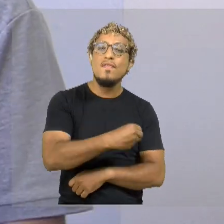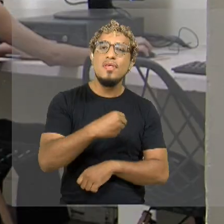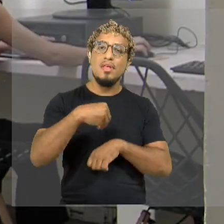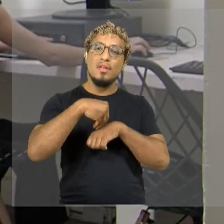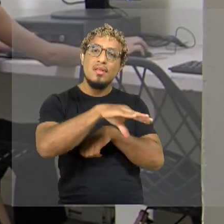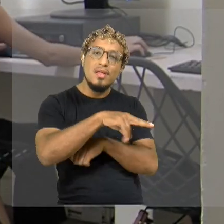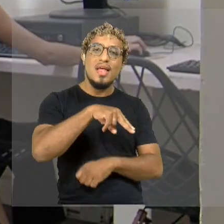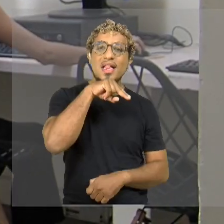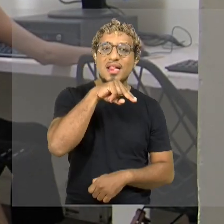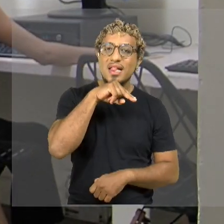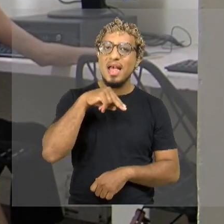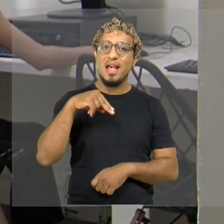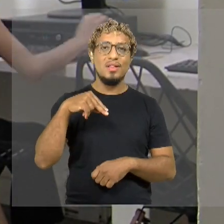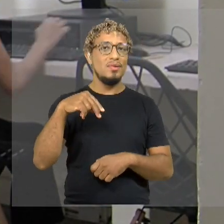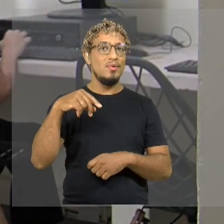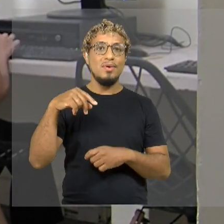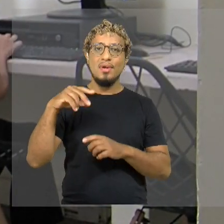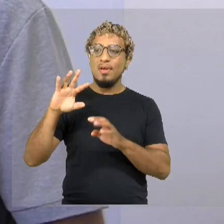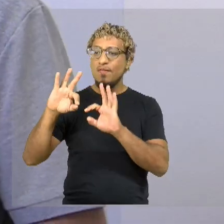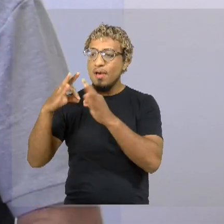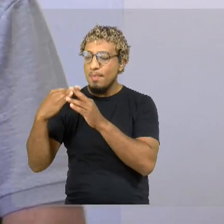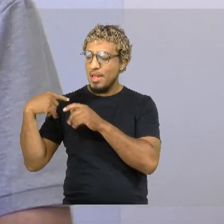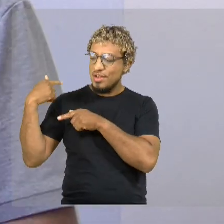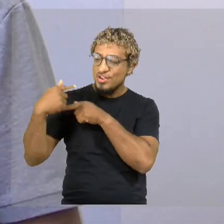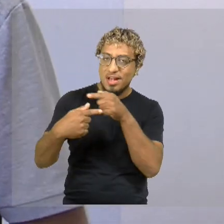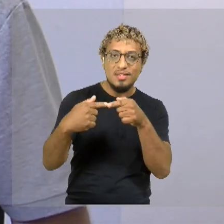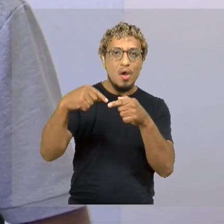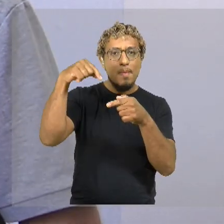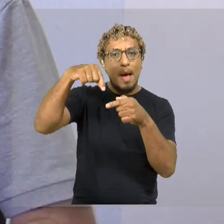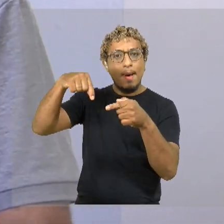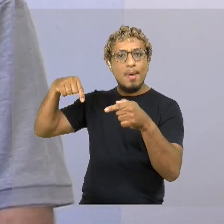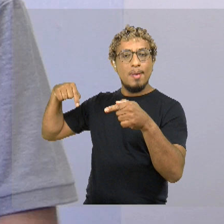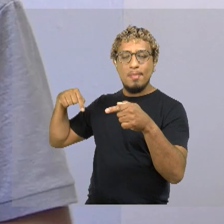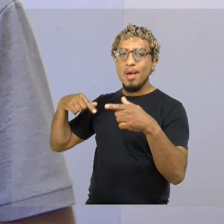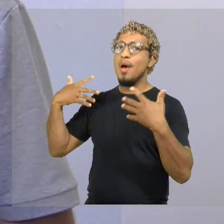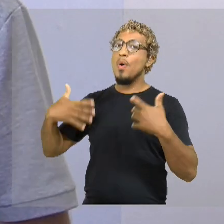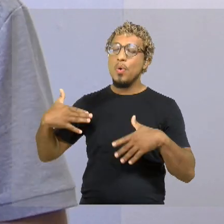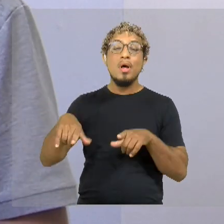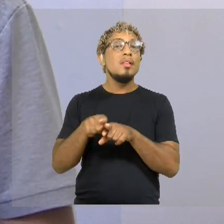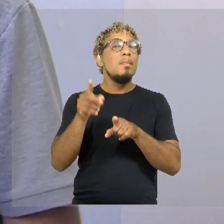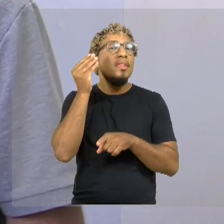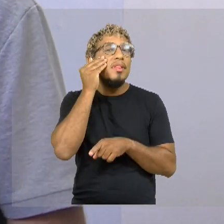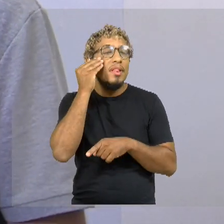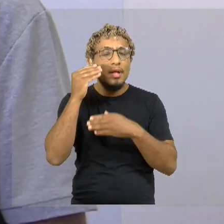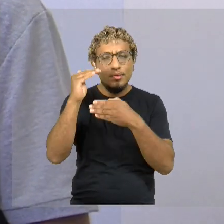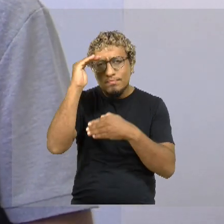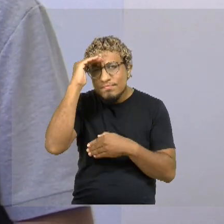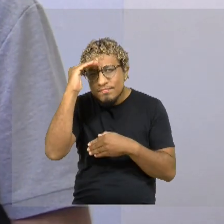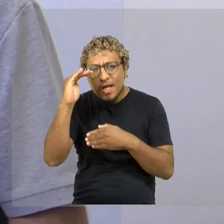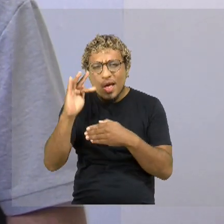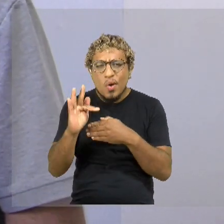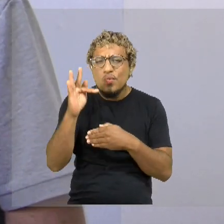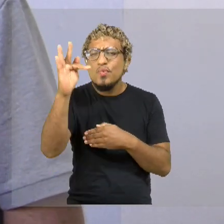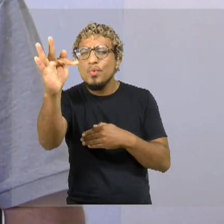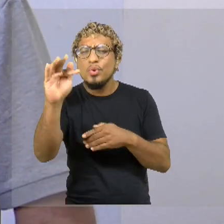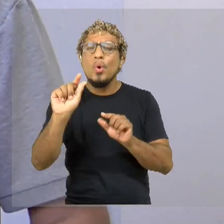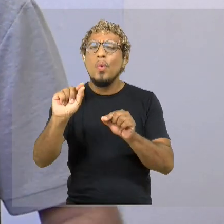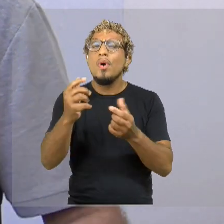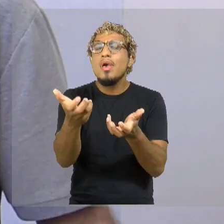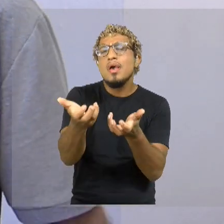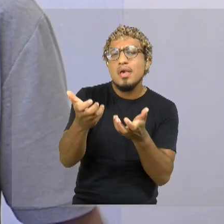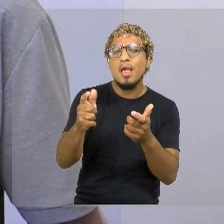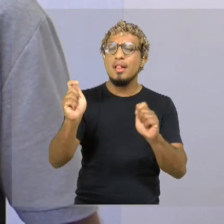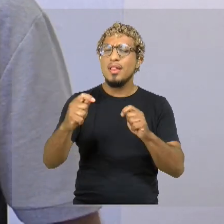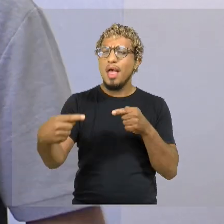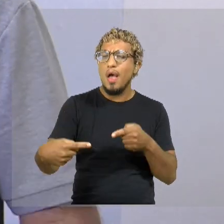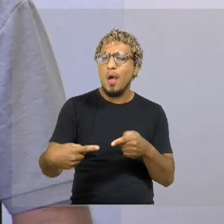atravessa gerações e tentando sempre também estar à frente, né? Antecipando novas tendências e trazendo aquilo que seja adequado à